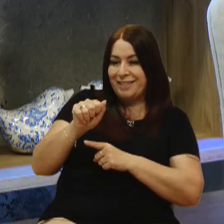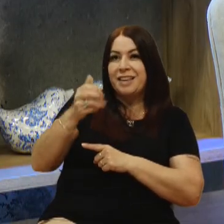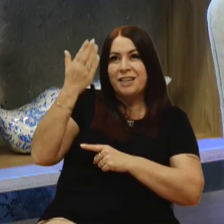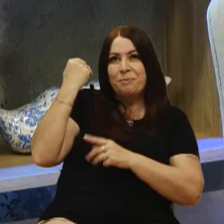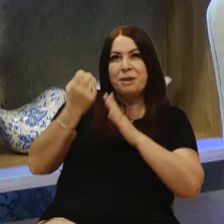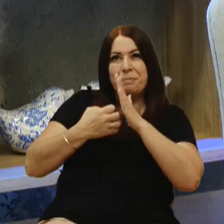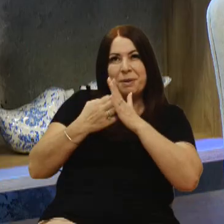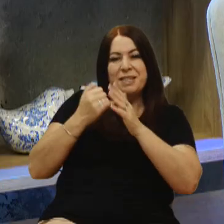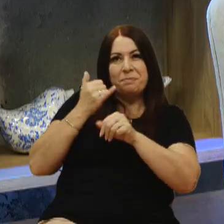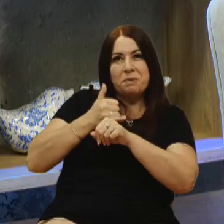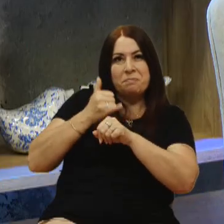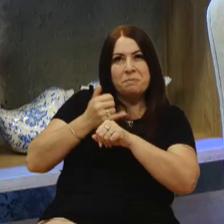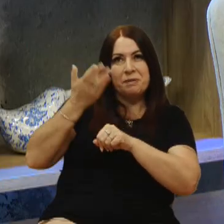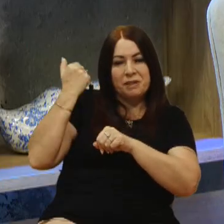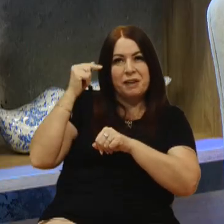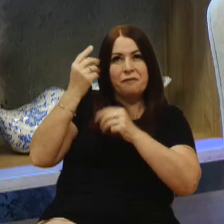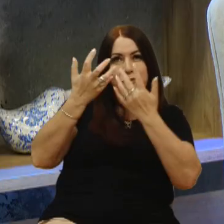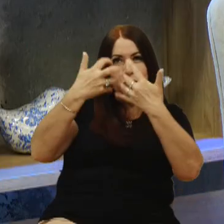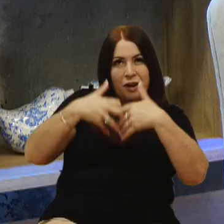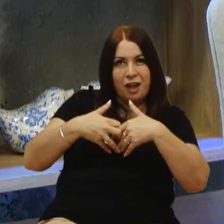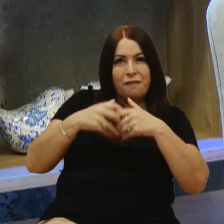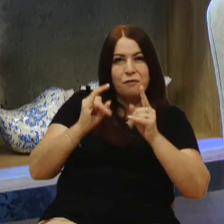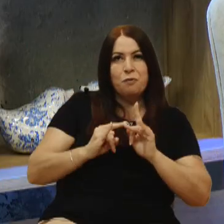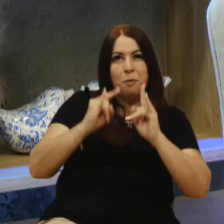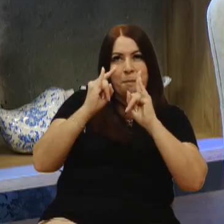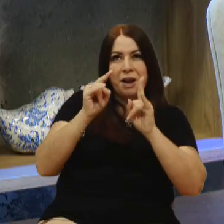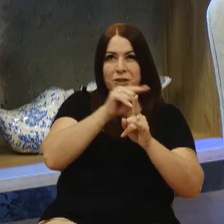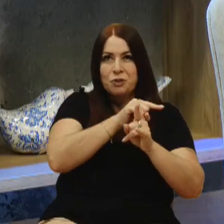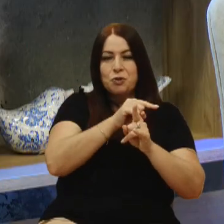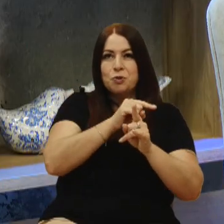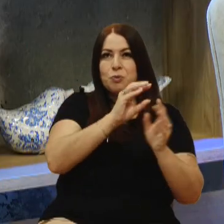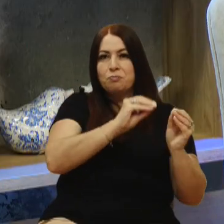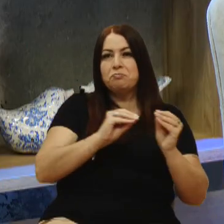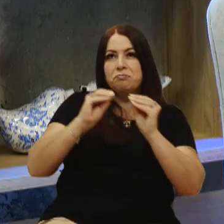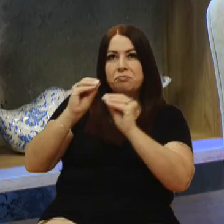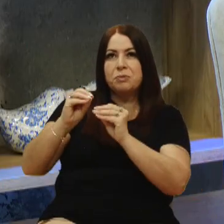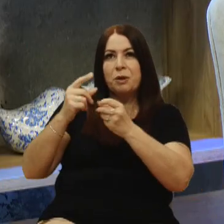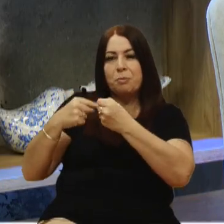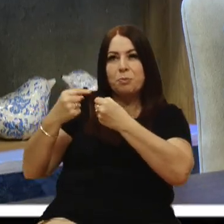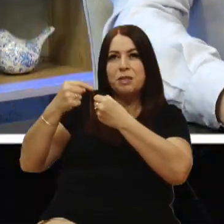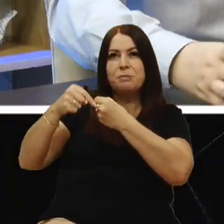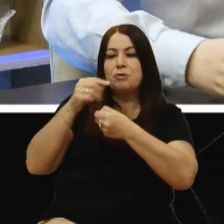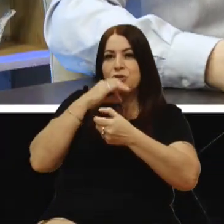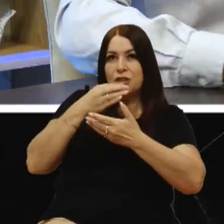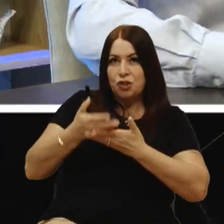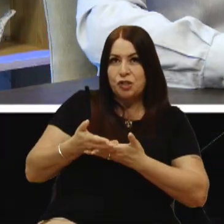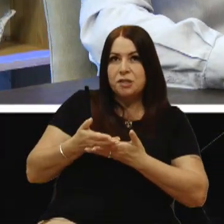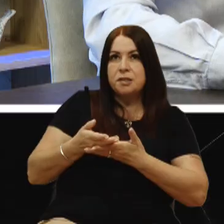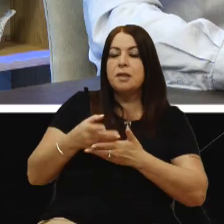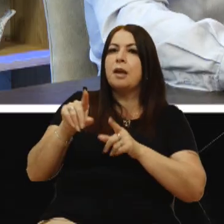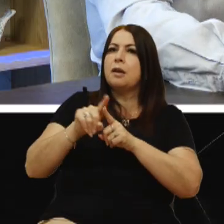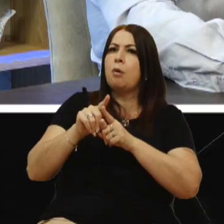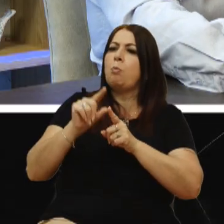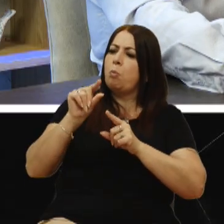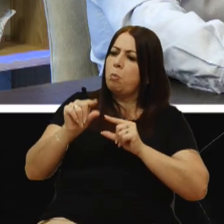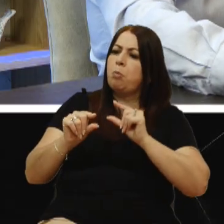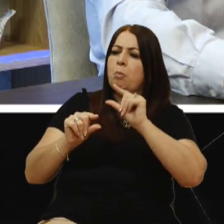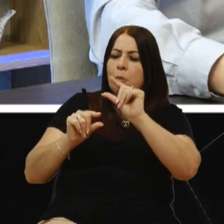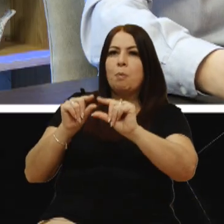empresa metalúrgica que ali funcionava. Esse prédio passou para o município de Caxias do Sul. Aos poucos